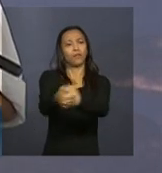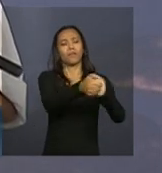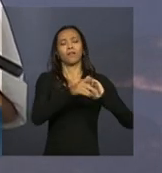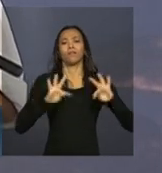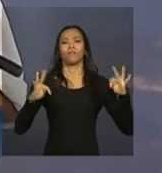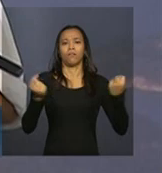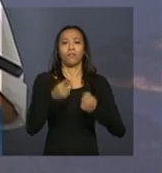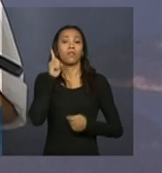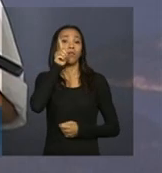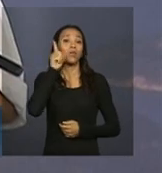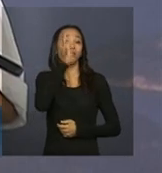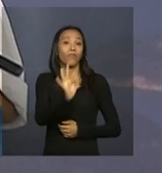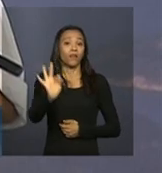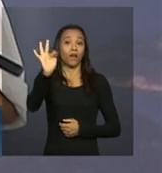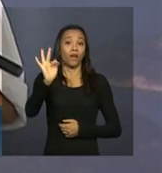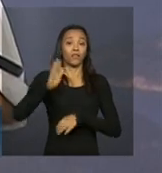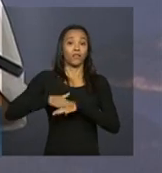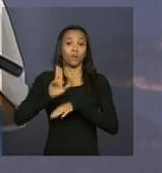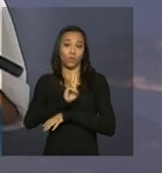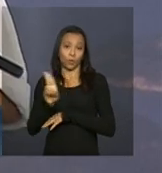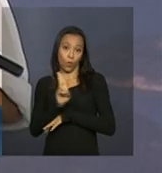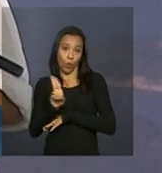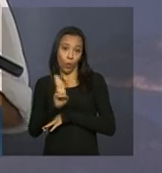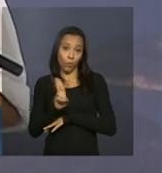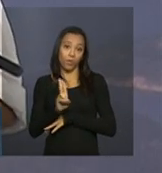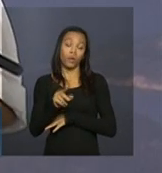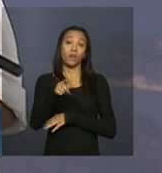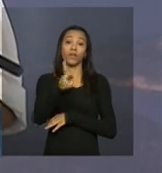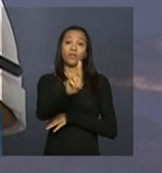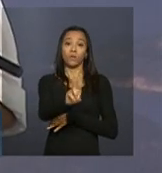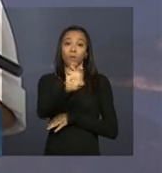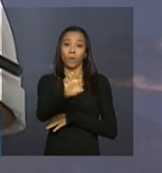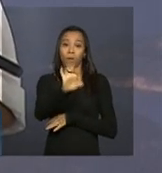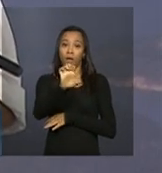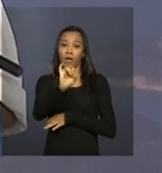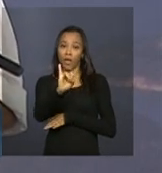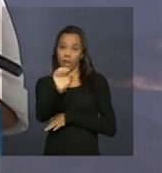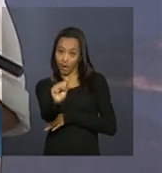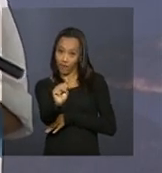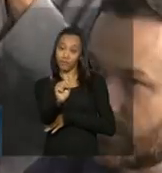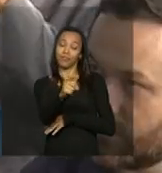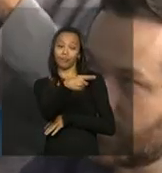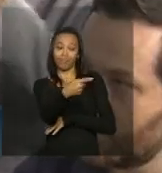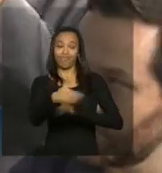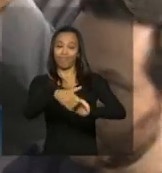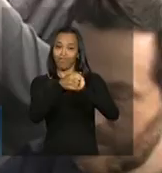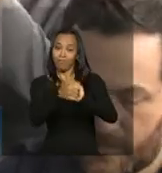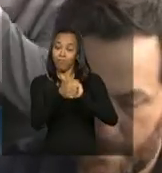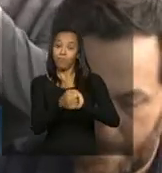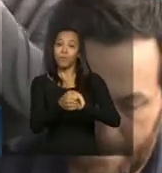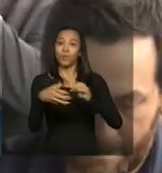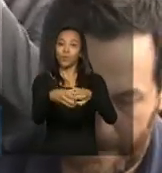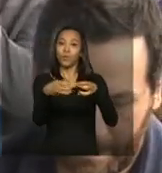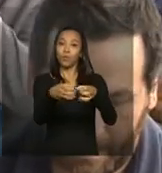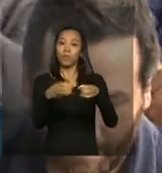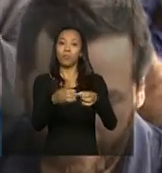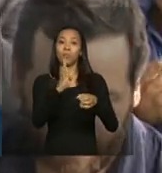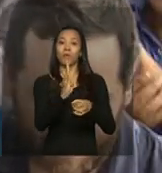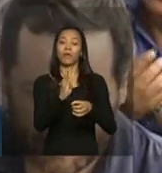federais na figura do deputado Washington Reis, grande aliado, grande PMDBista em Brasília, aliado da presidenta